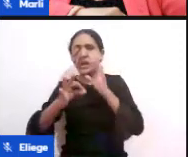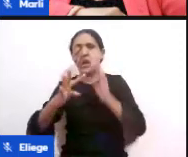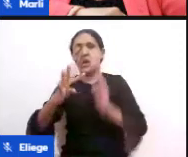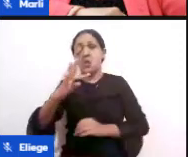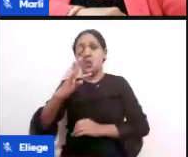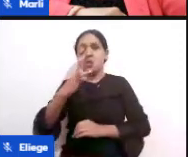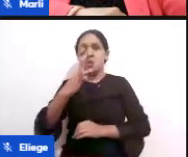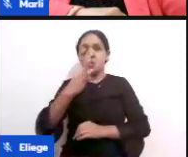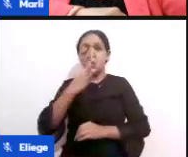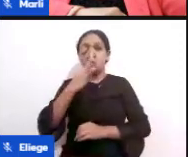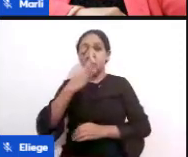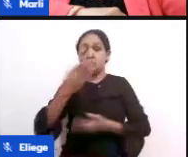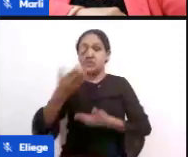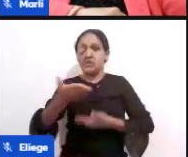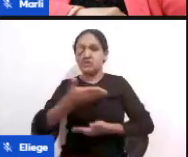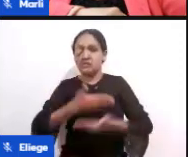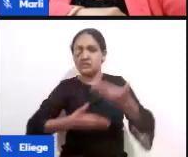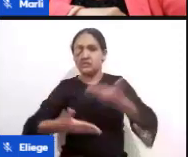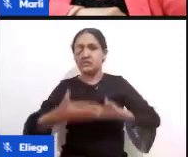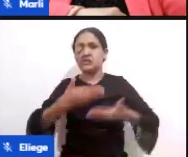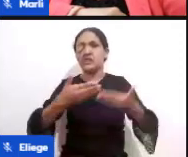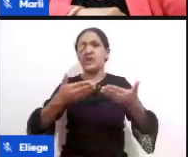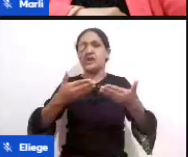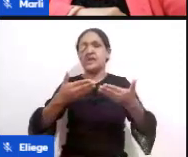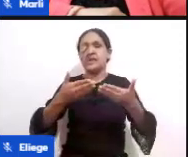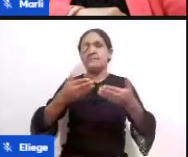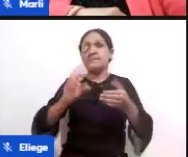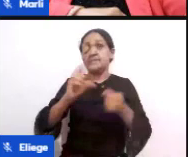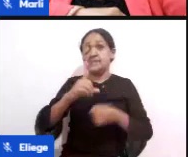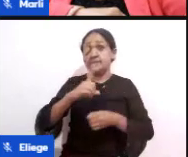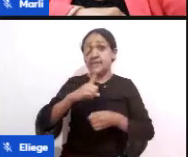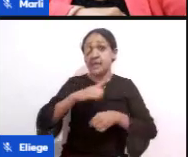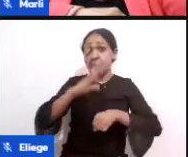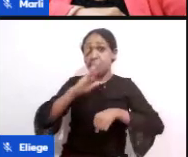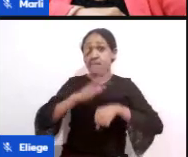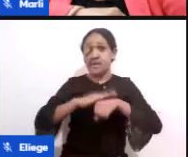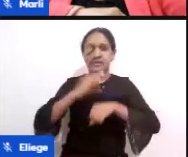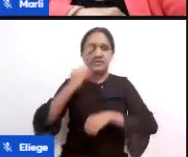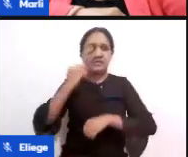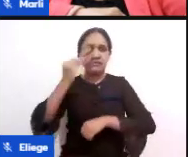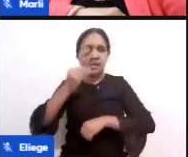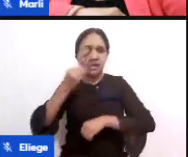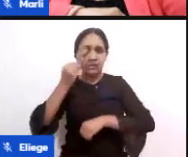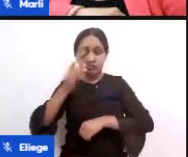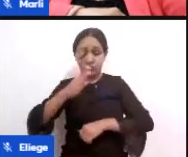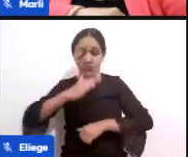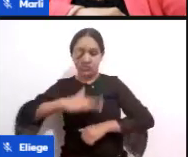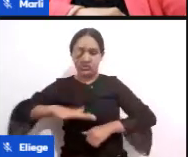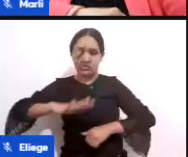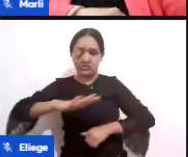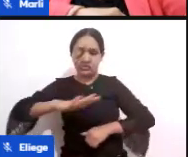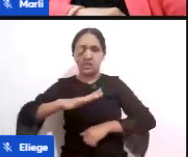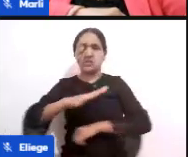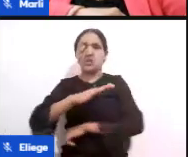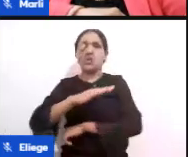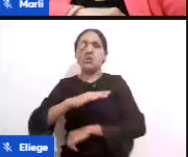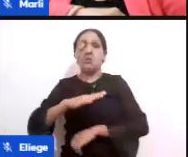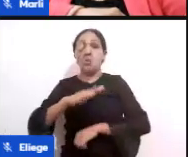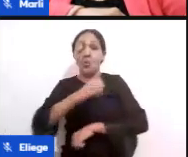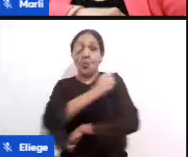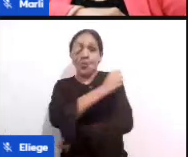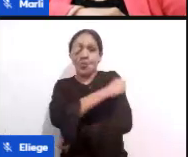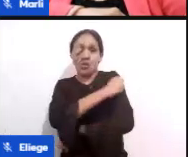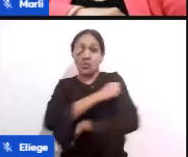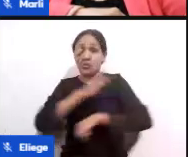seu par, que pode ser alguém mais experiente do que ele, um aluno mais experiente do que ele,